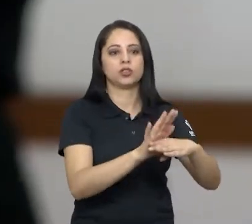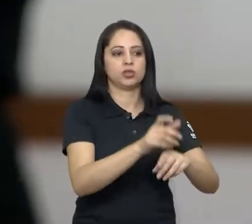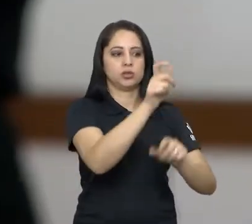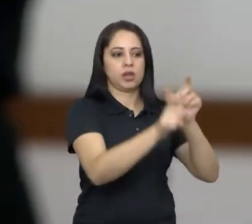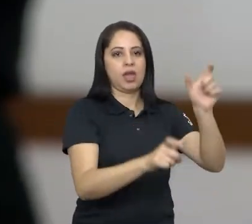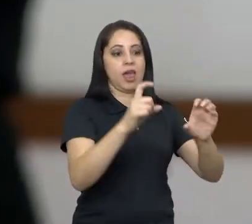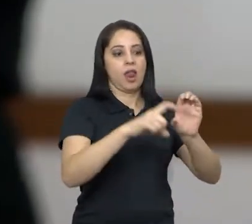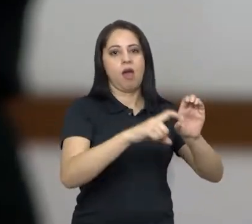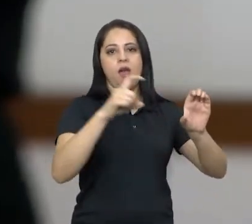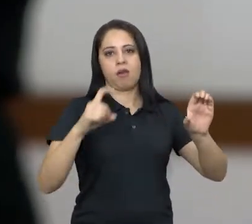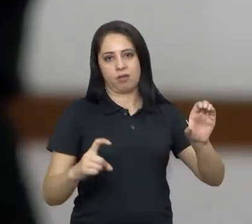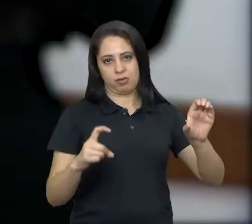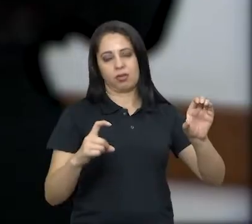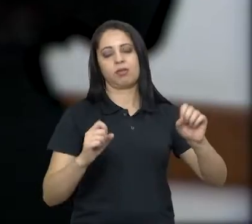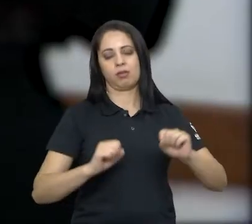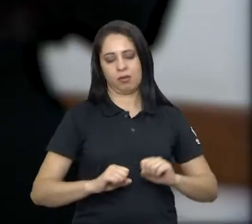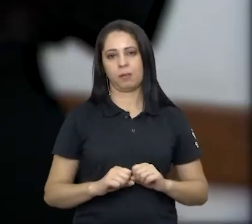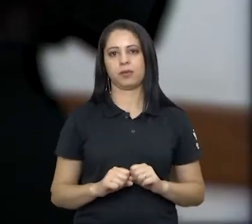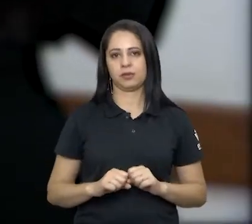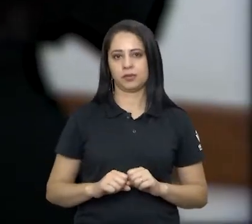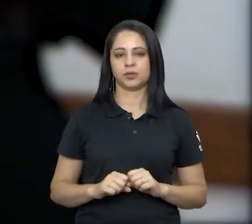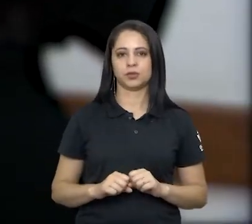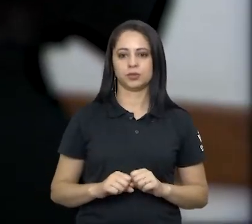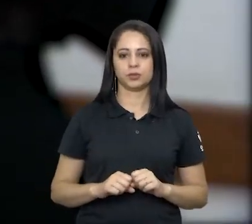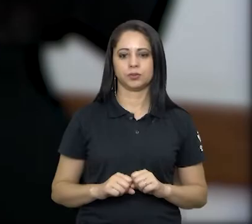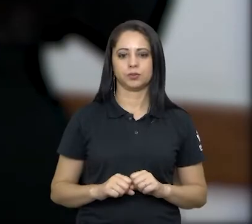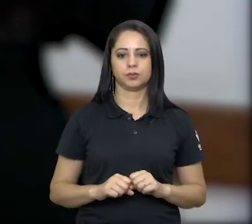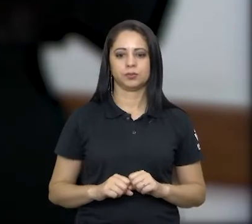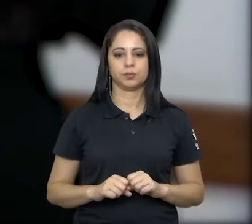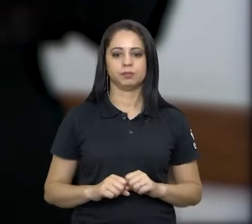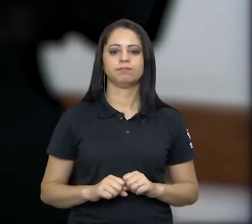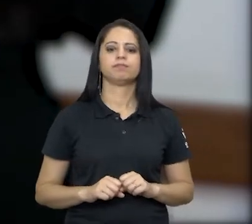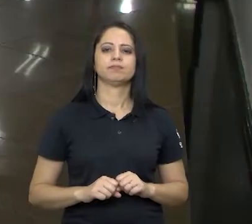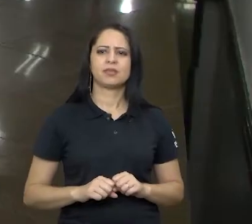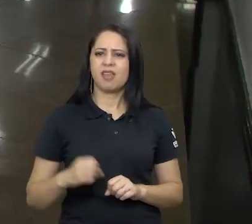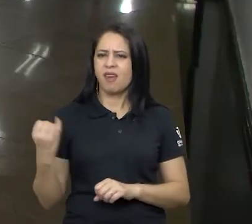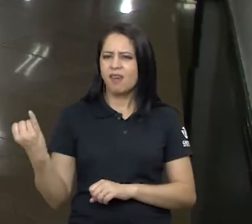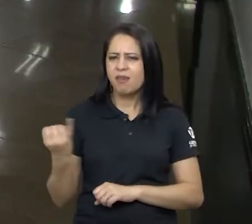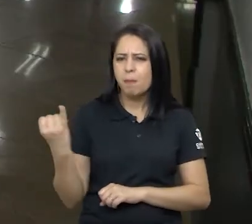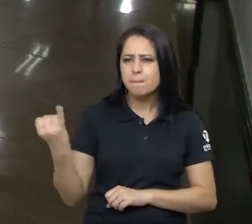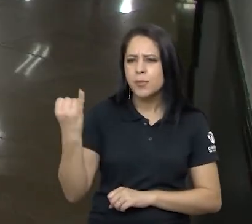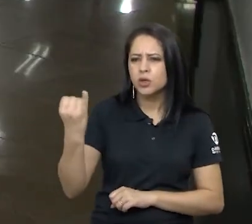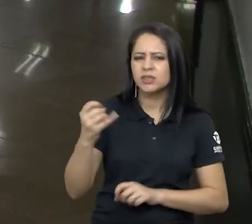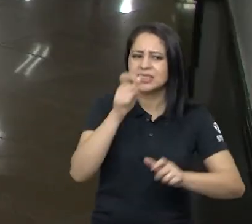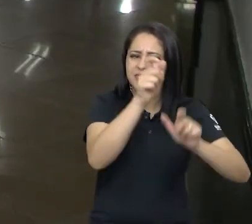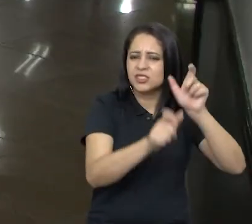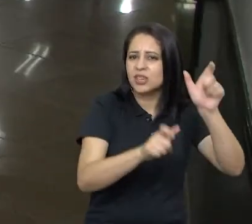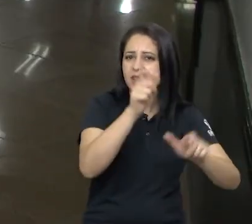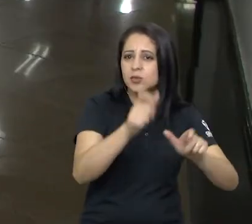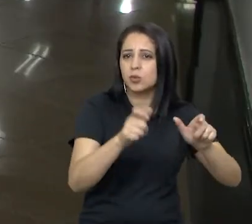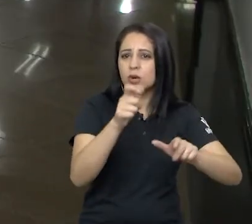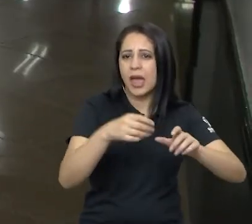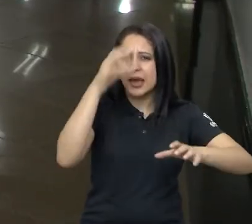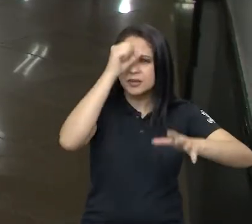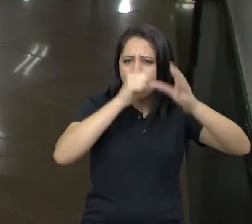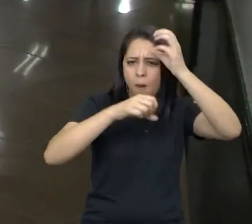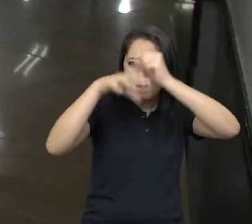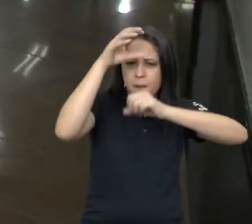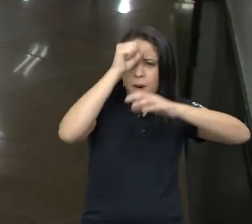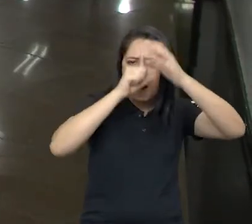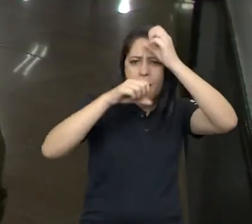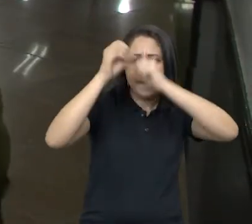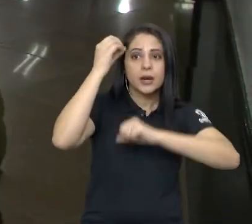mulheres ganham mais autonomia para se desvincularem de uma relação abusiva. Fundamental que as mulheres tenham